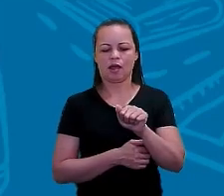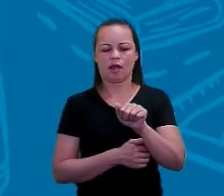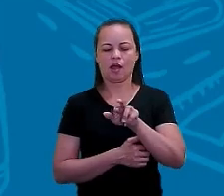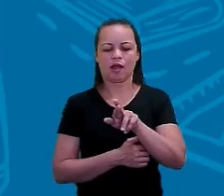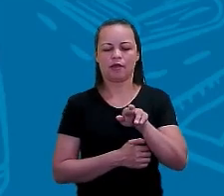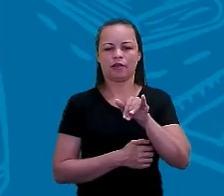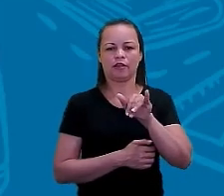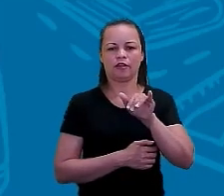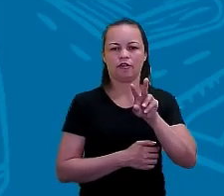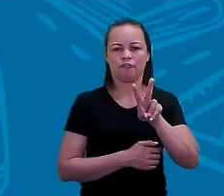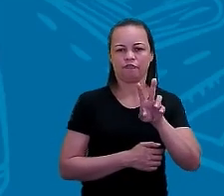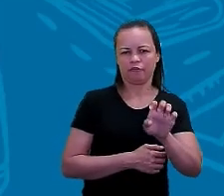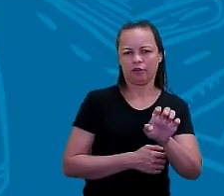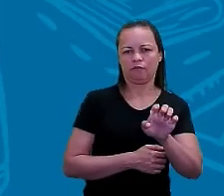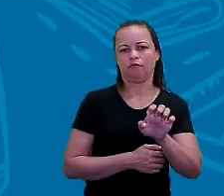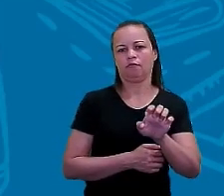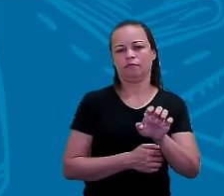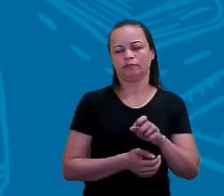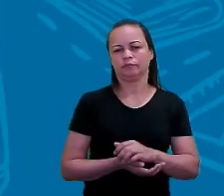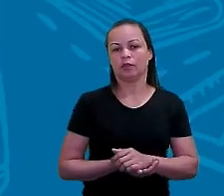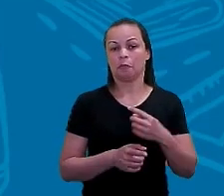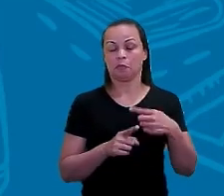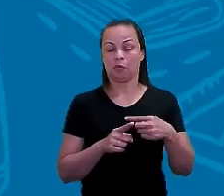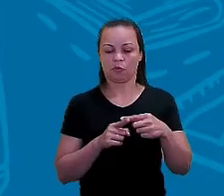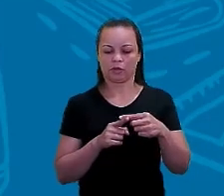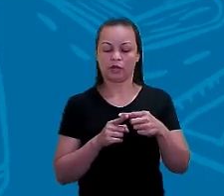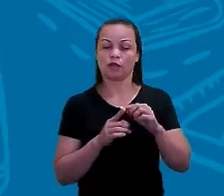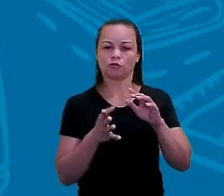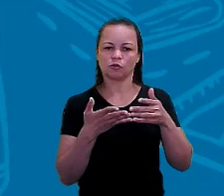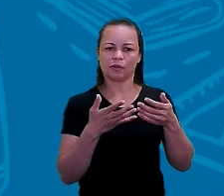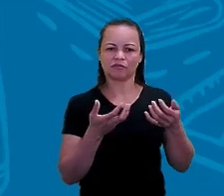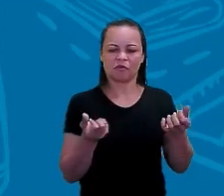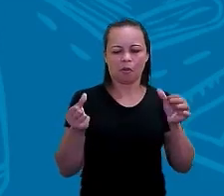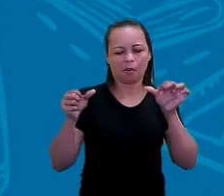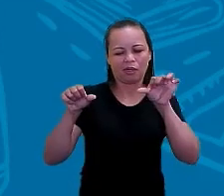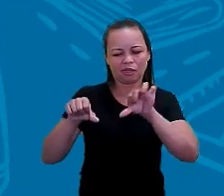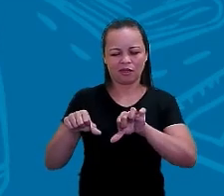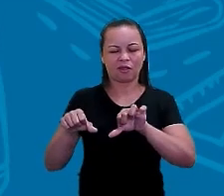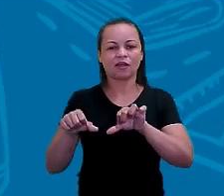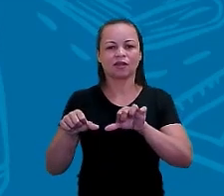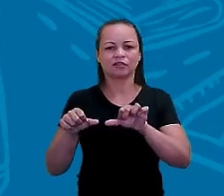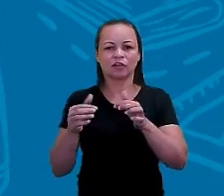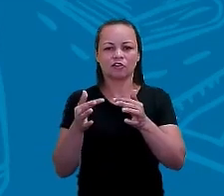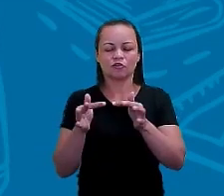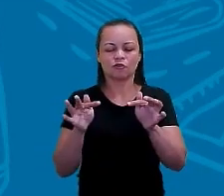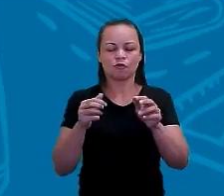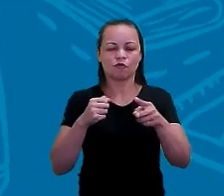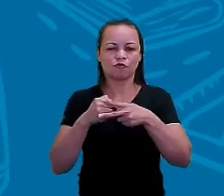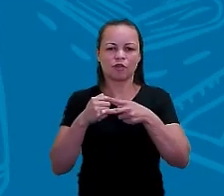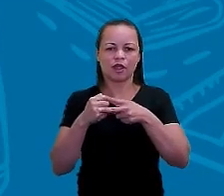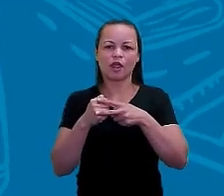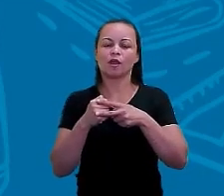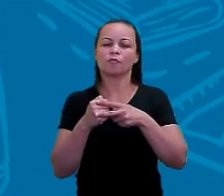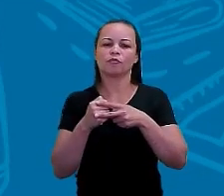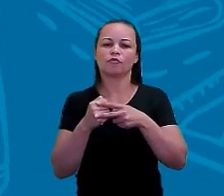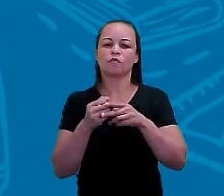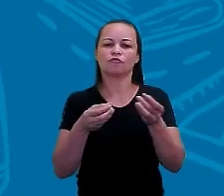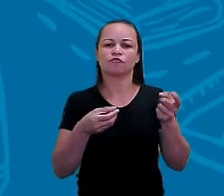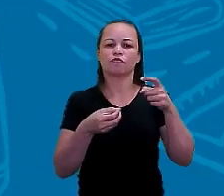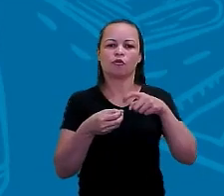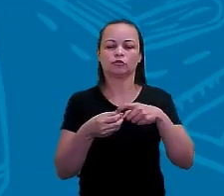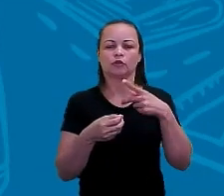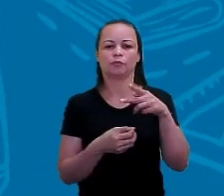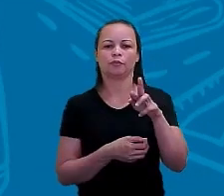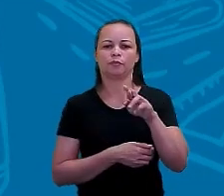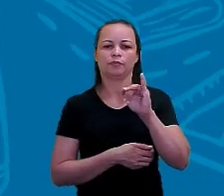isso, gente? Porque quando eu passo para a forma negativa, o verbo volta para a sua forma primitiva. Ele sai